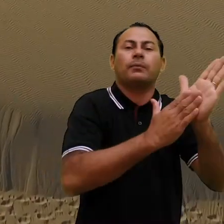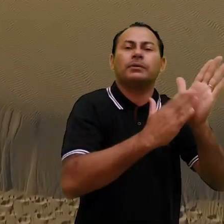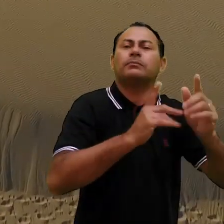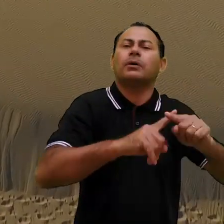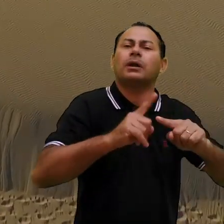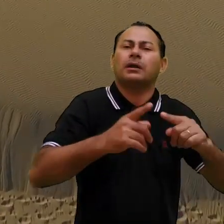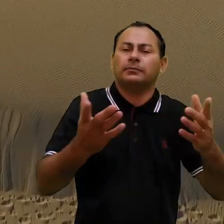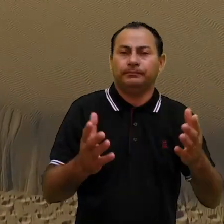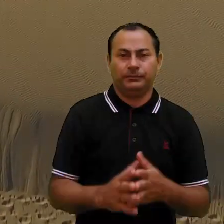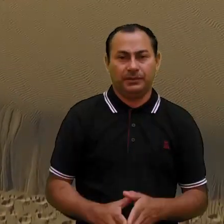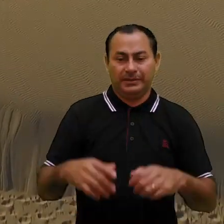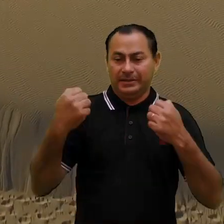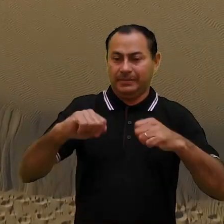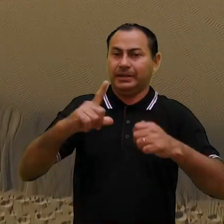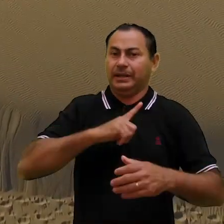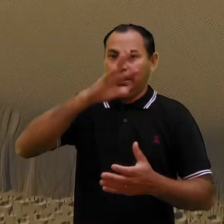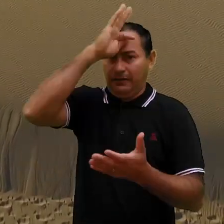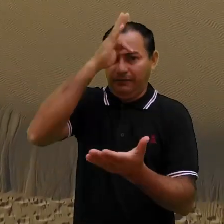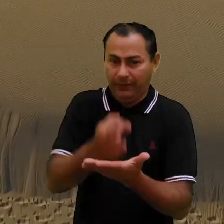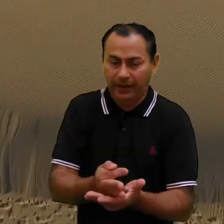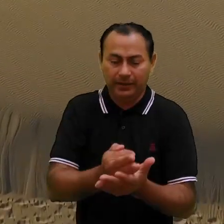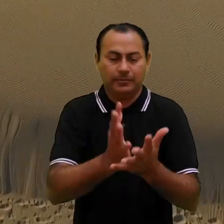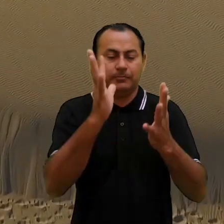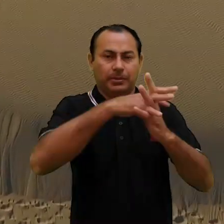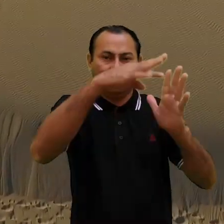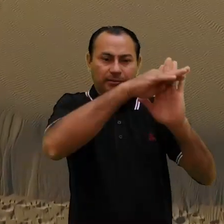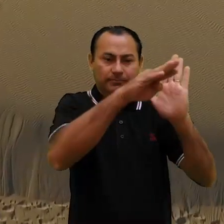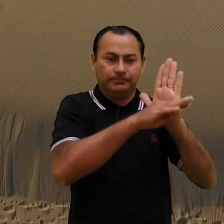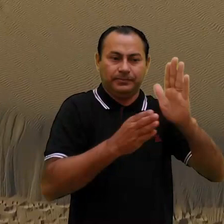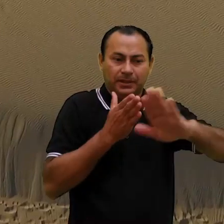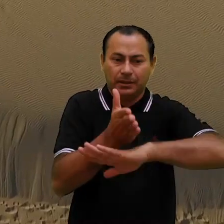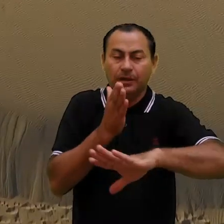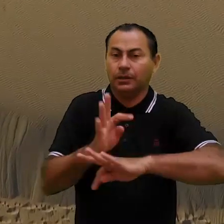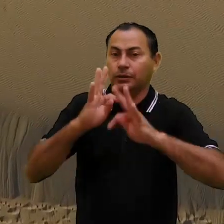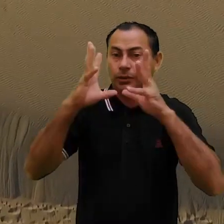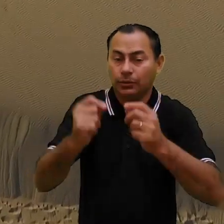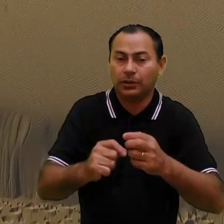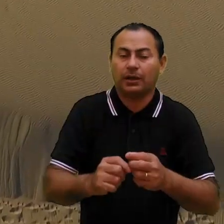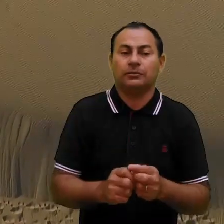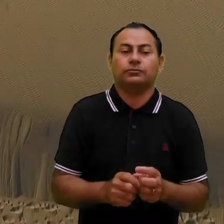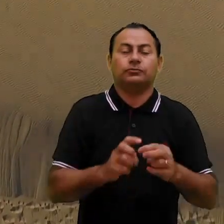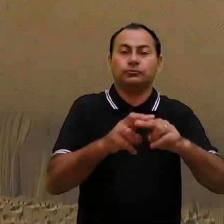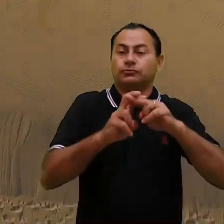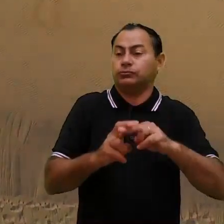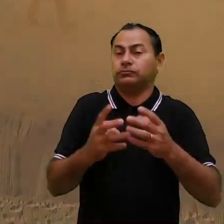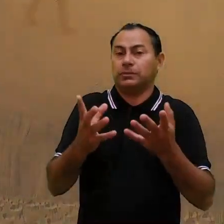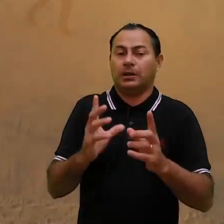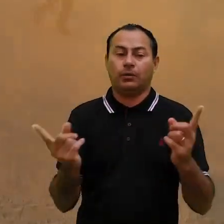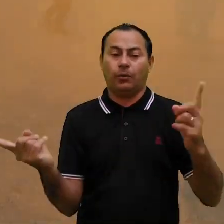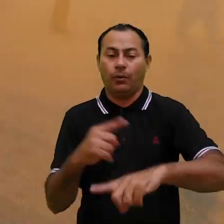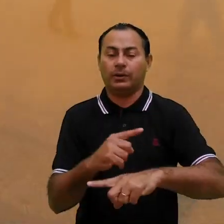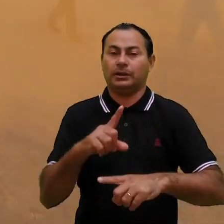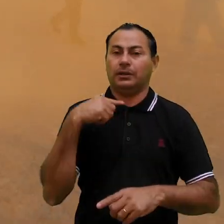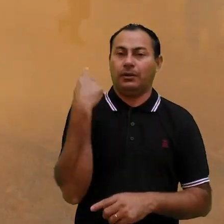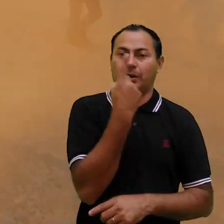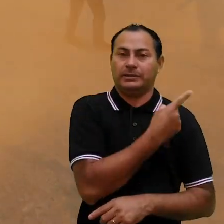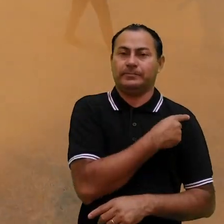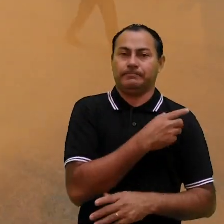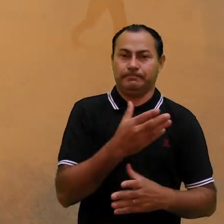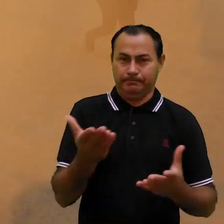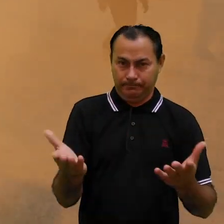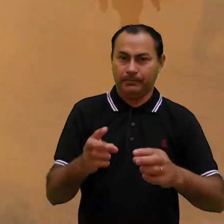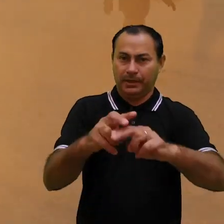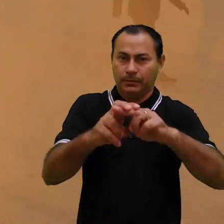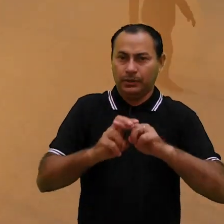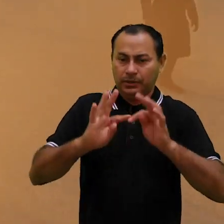prometida. É preciso ter muita fé para planejar uma invasão e atacar todas as fortificações que se opõem contra nós.